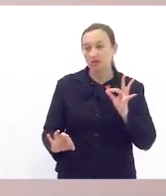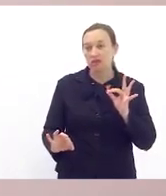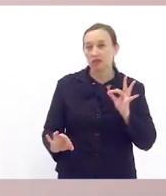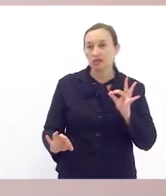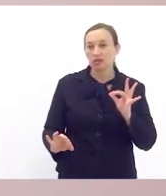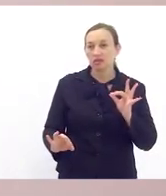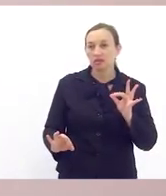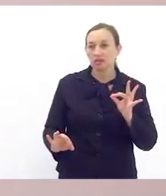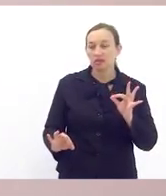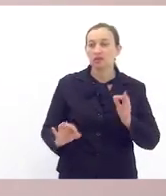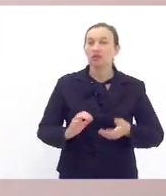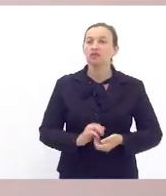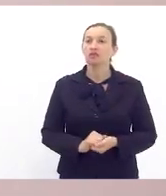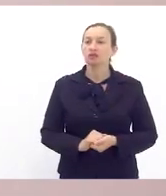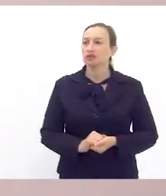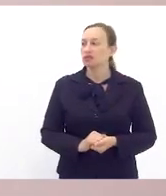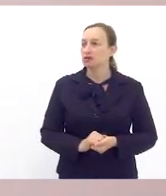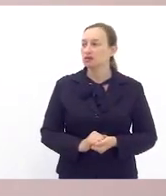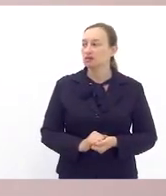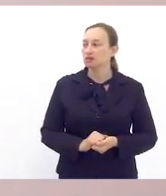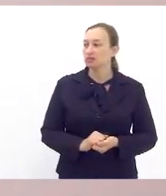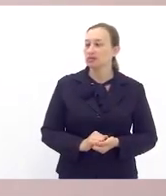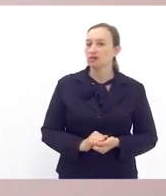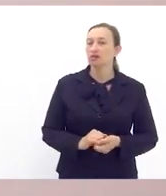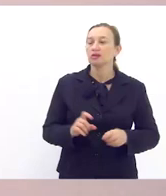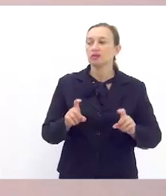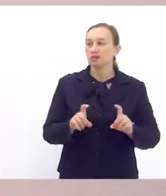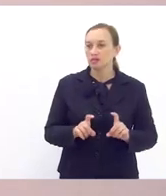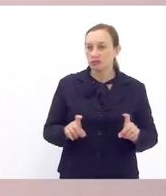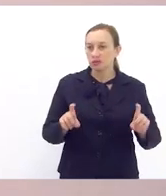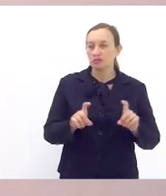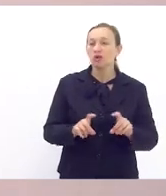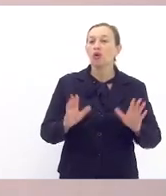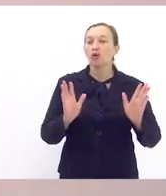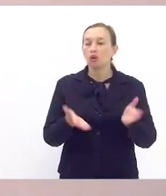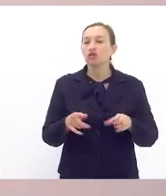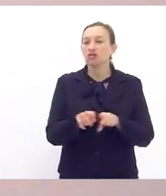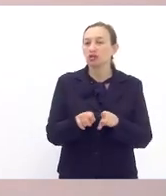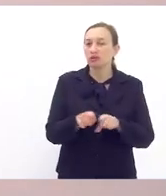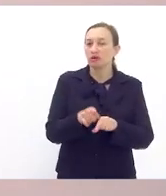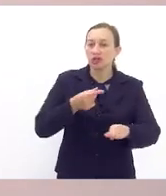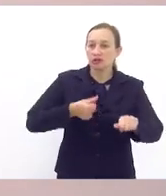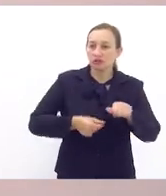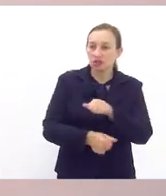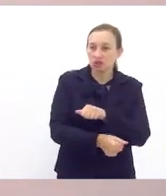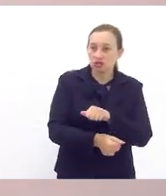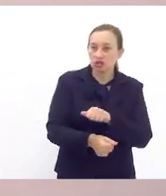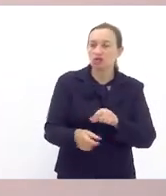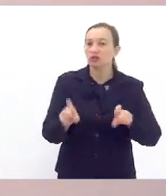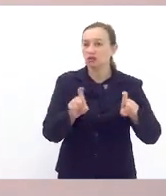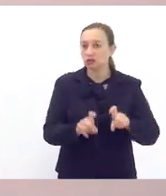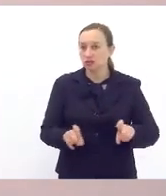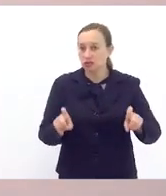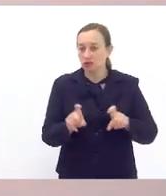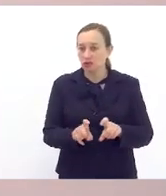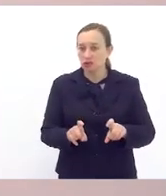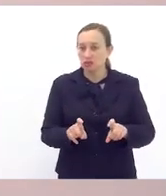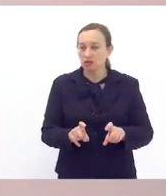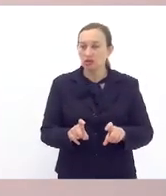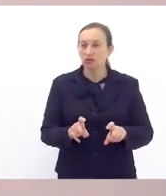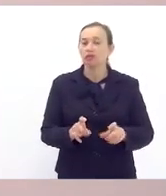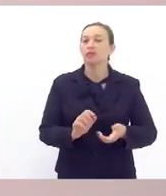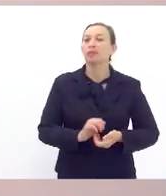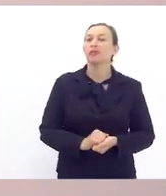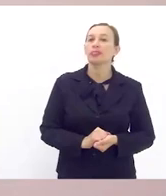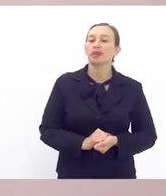da nossa rede Então hoje também investimos muito na digitalização com religadores automáticos